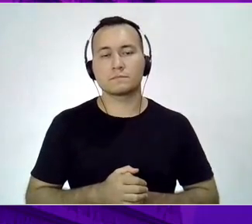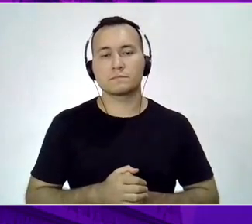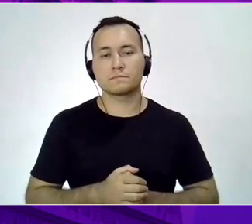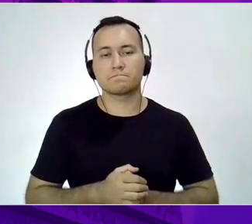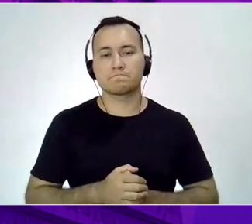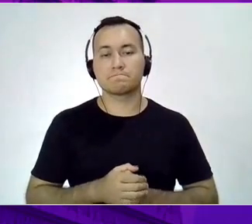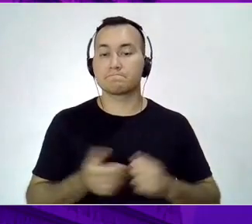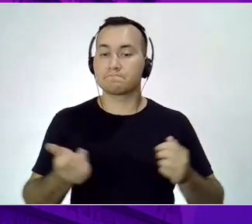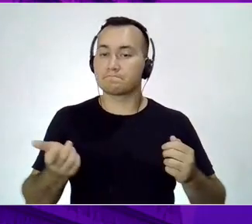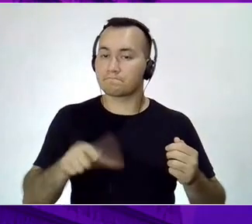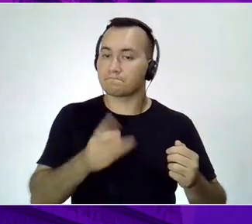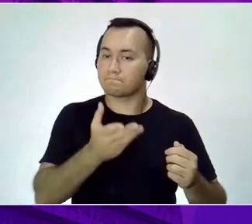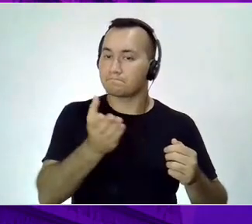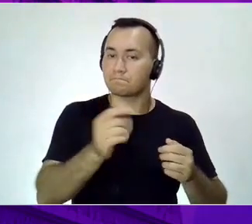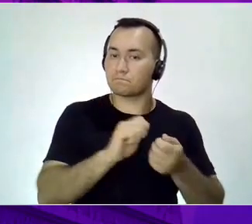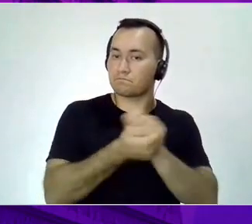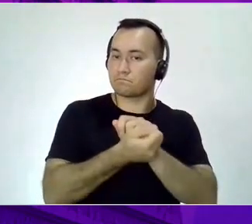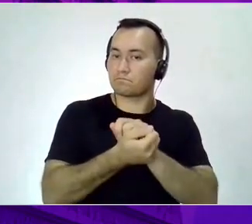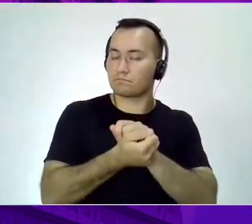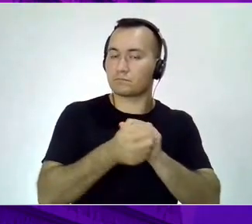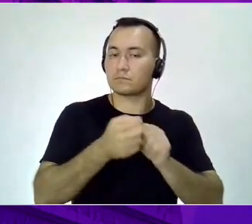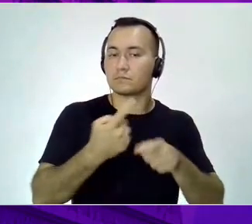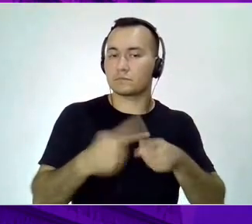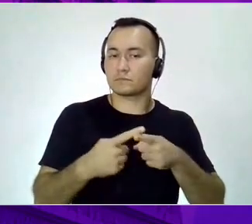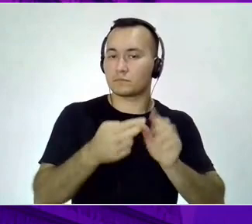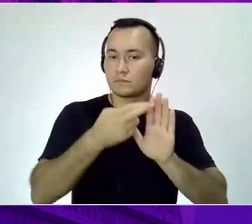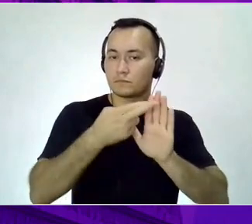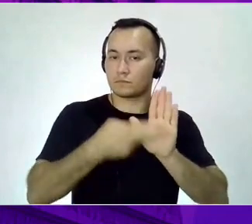que eu localizei a regra, ela costuma ser